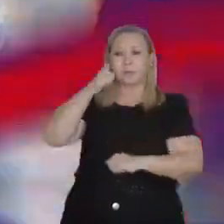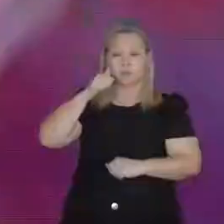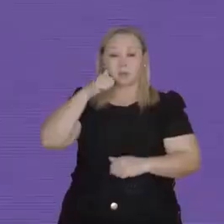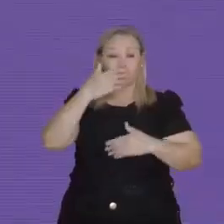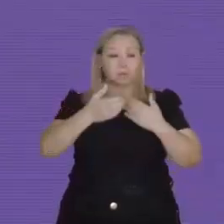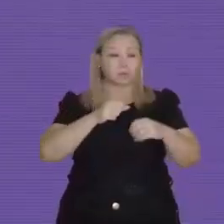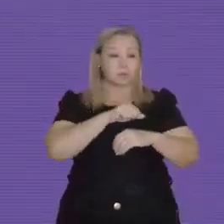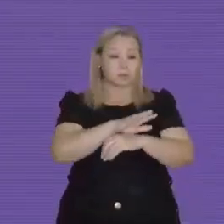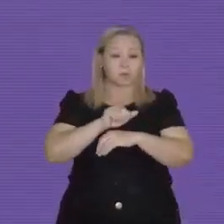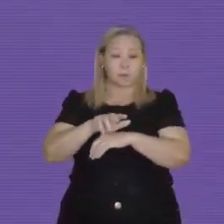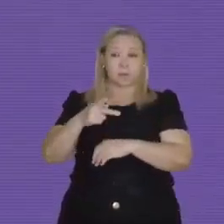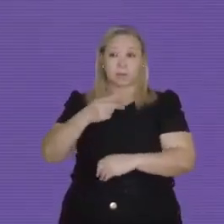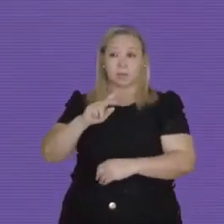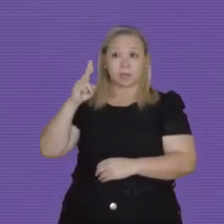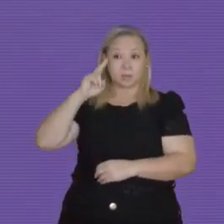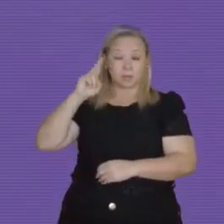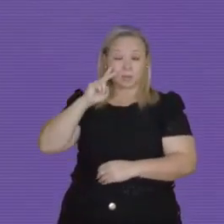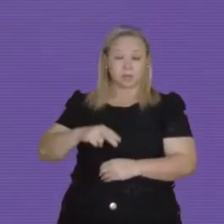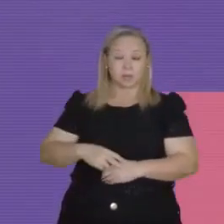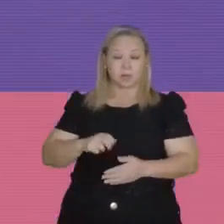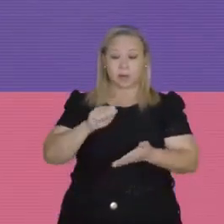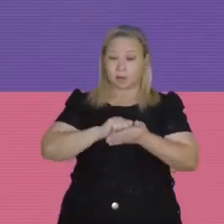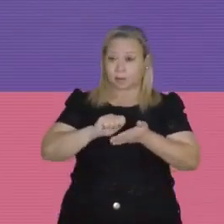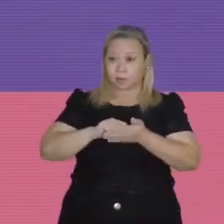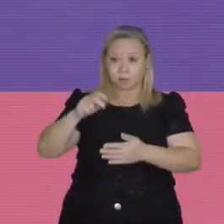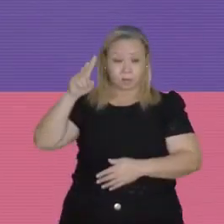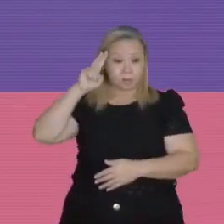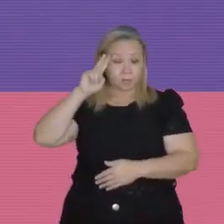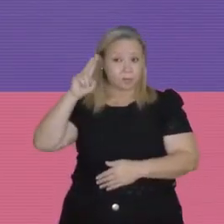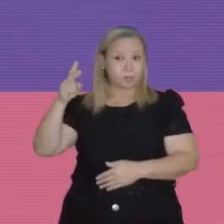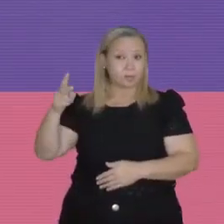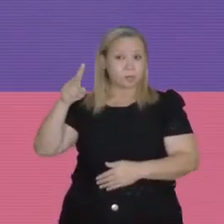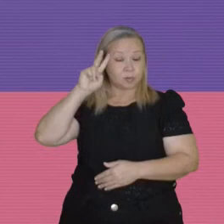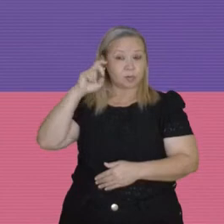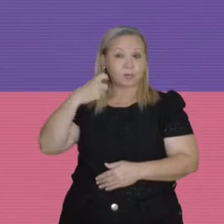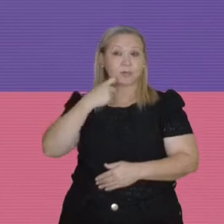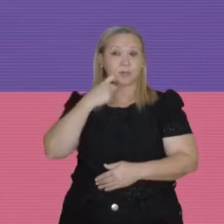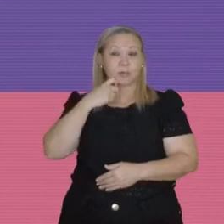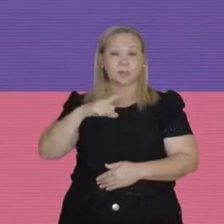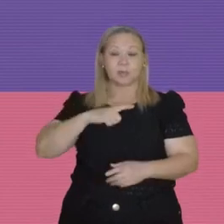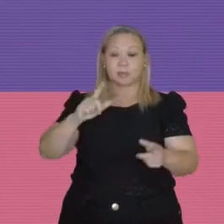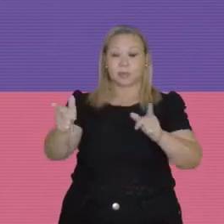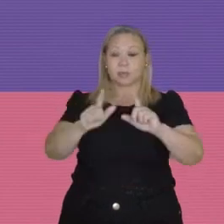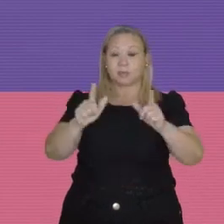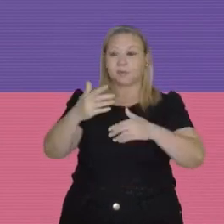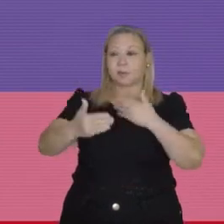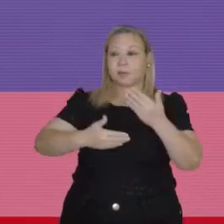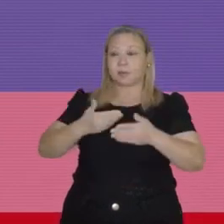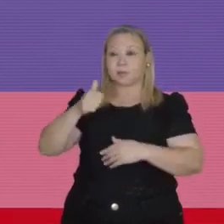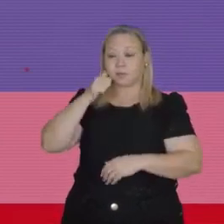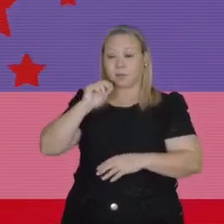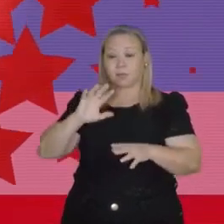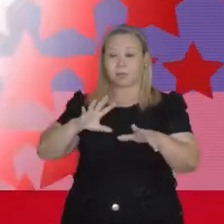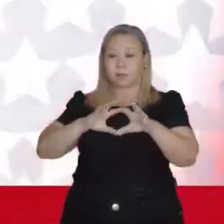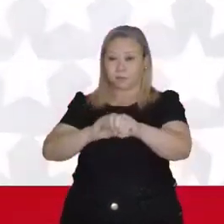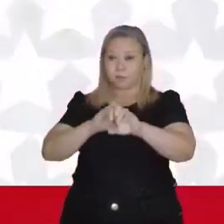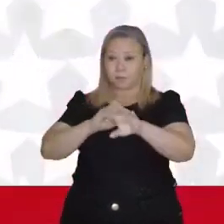gente. Então anota aí, de segunda a sexta-feira, a partir das 4 da tarde, tem TV Elas por Elas Formação na TVPT.